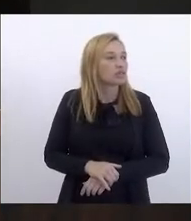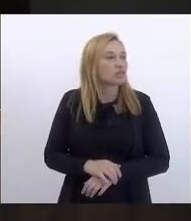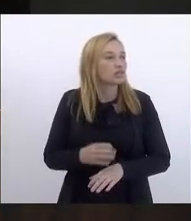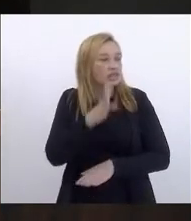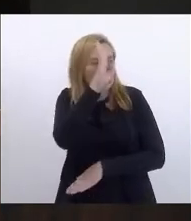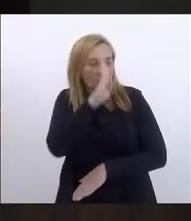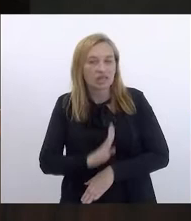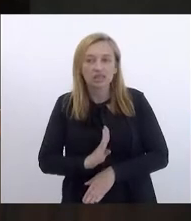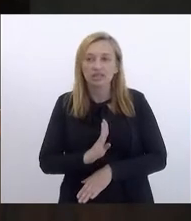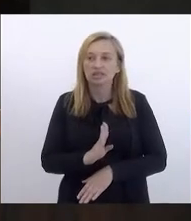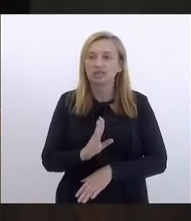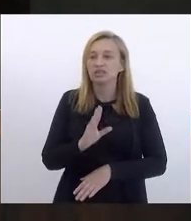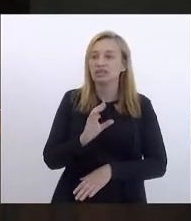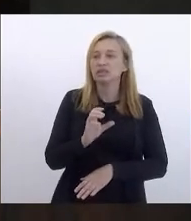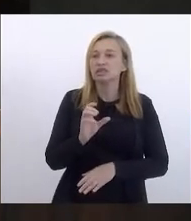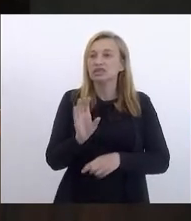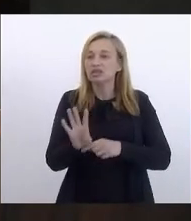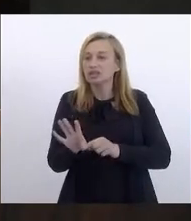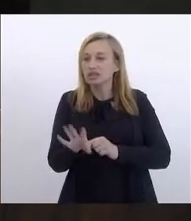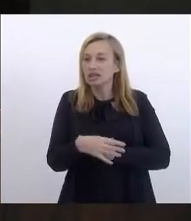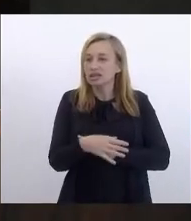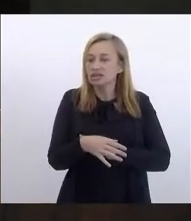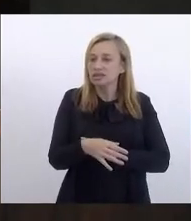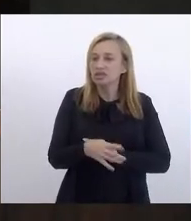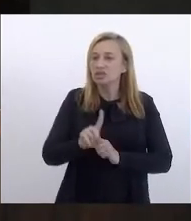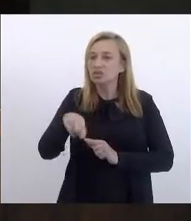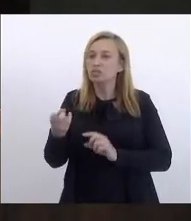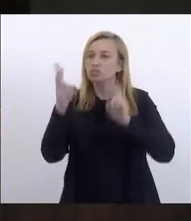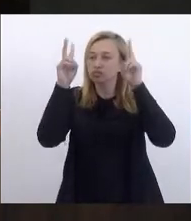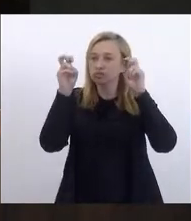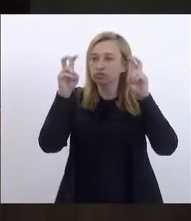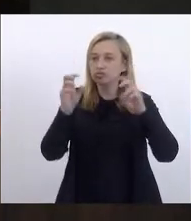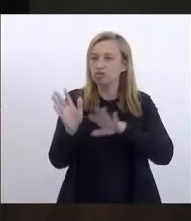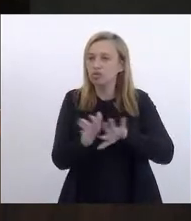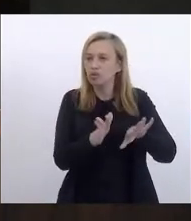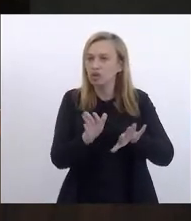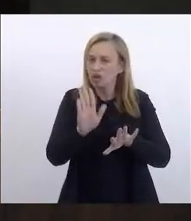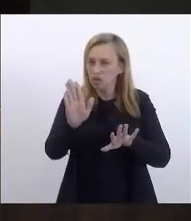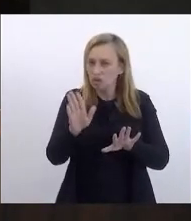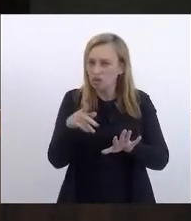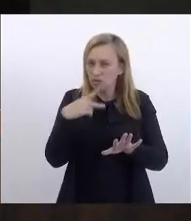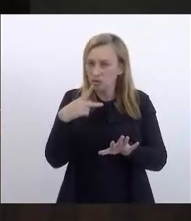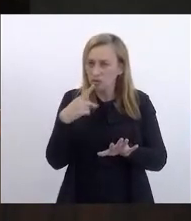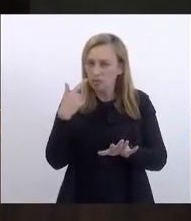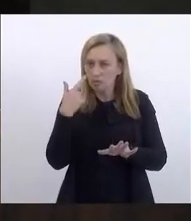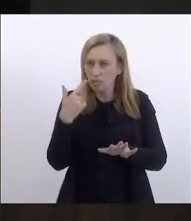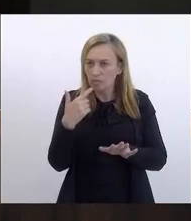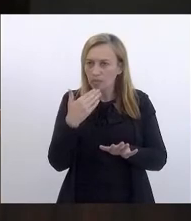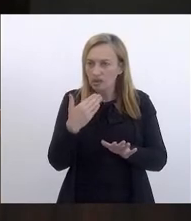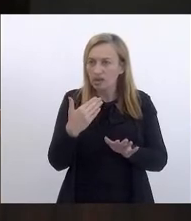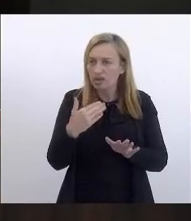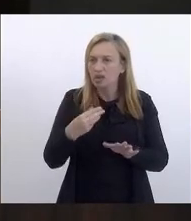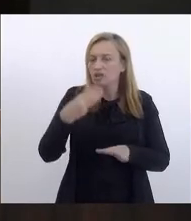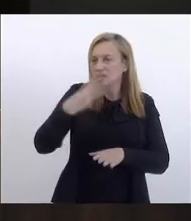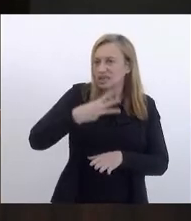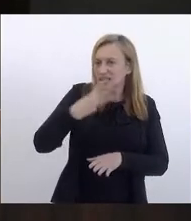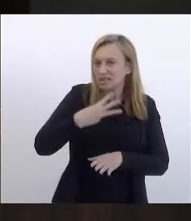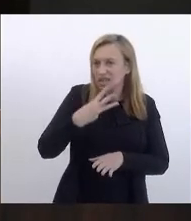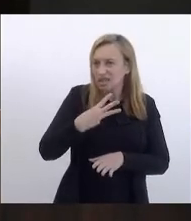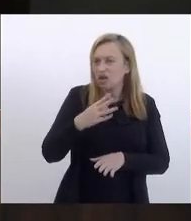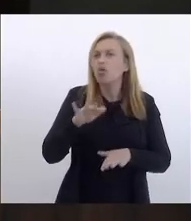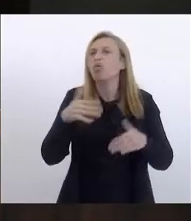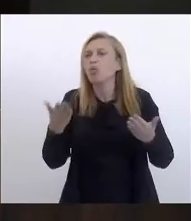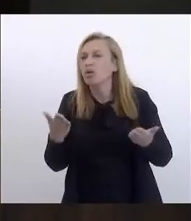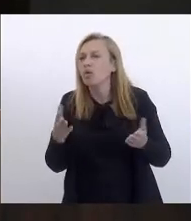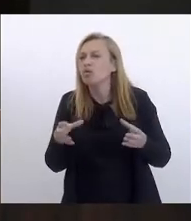de certidões cartoriais para taxistas e da outras providências eu vou fazer o seguinte eu vou me colher o parecer em relação ao terceiro qual é o